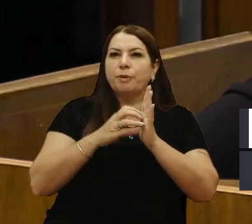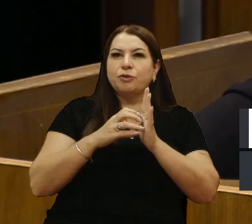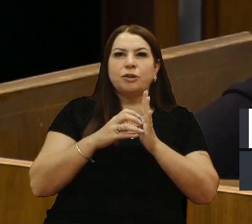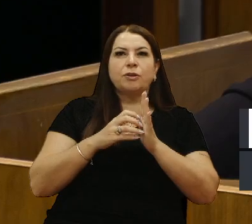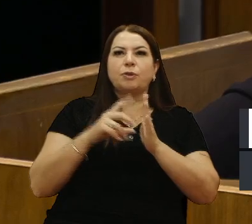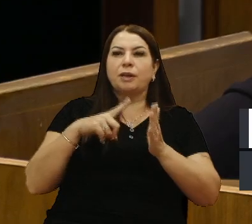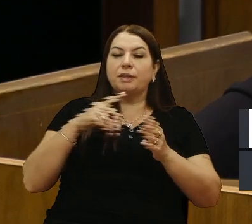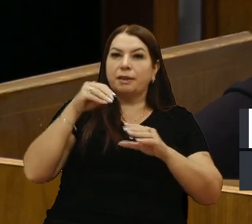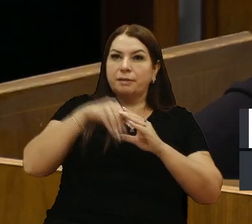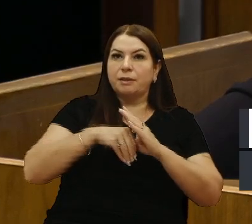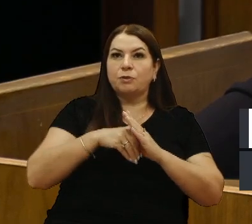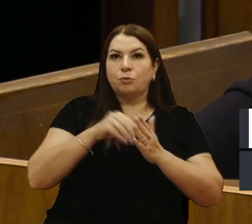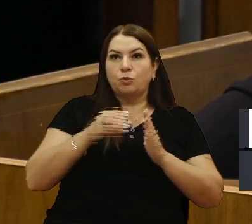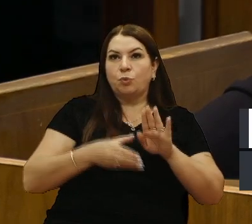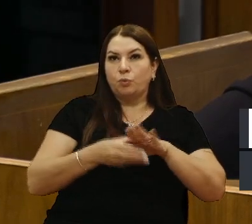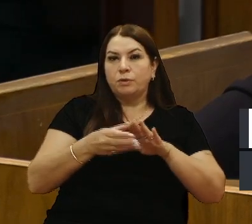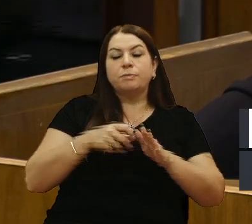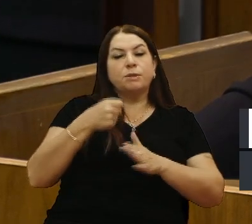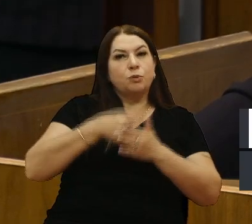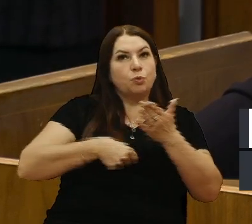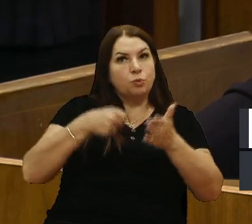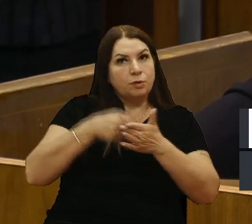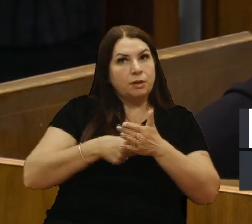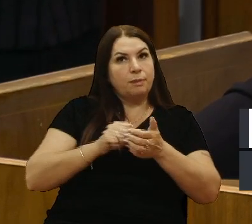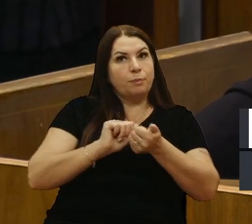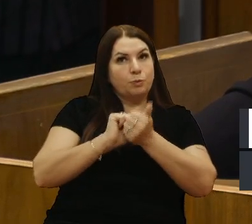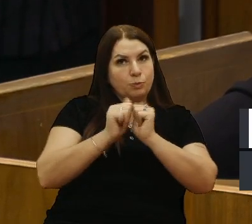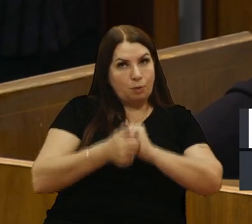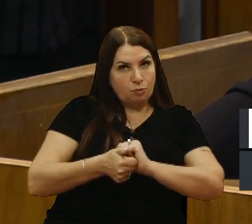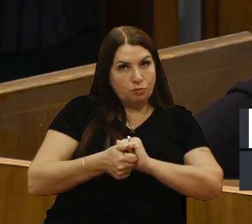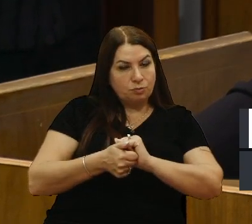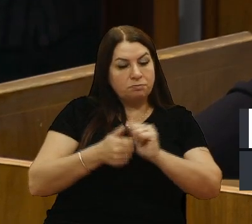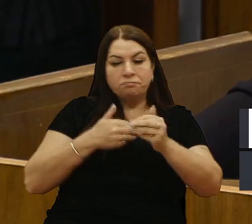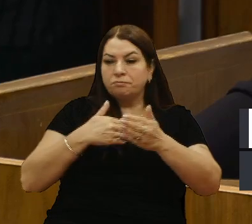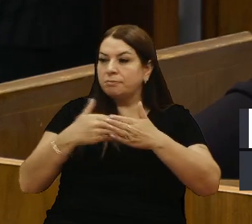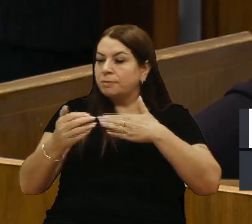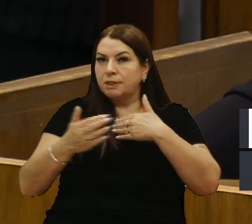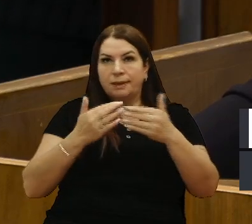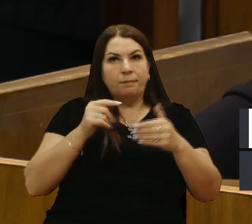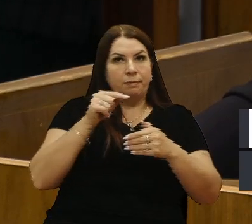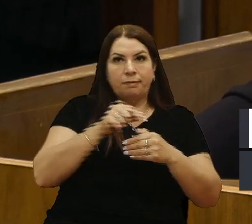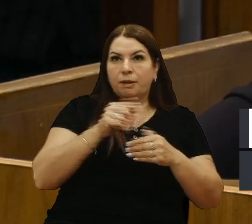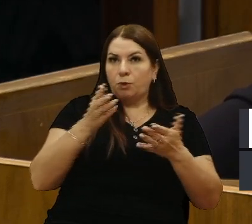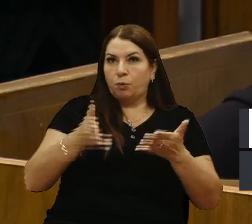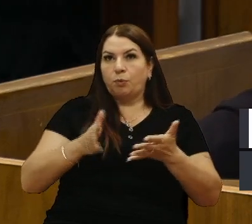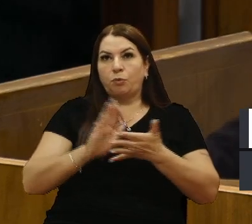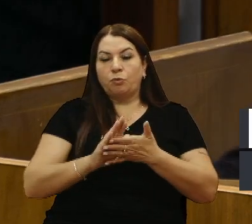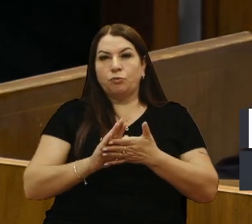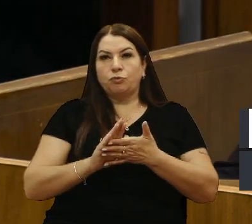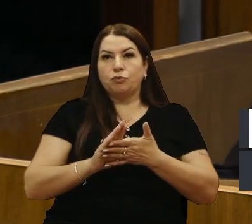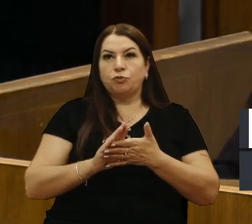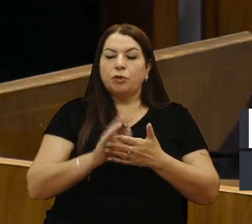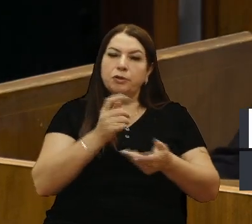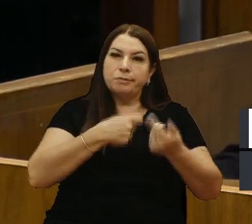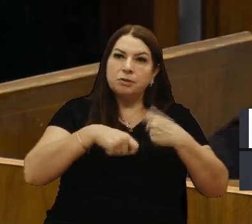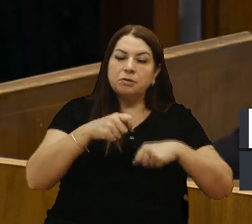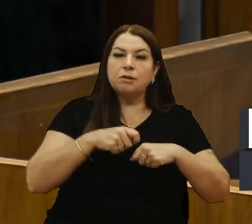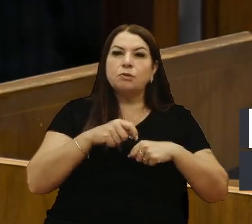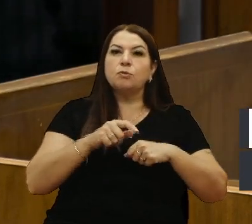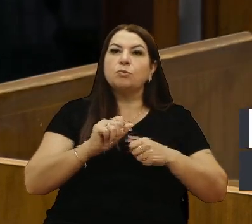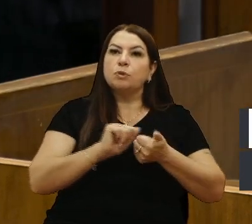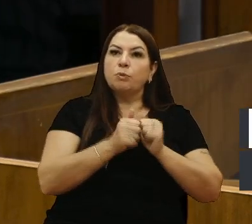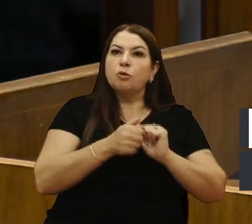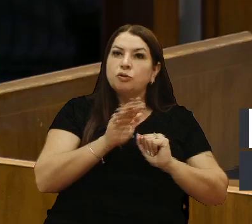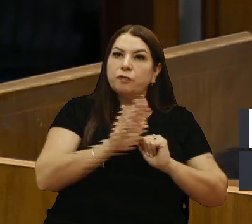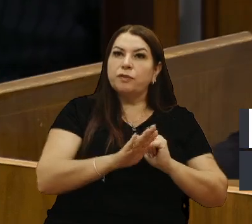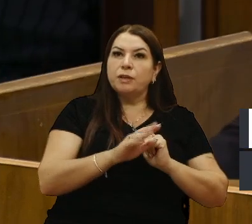no conselho hoje precisa lutar pelo esporte. Independente de quem esteja hoje governando, o esporte fica,